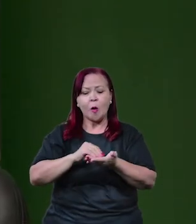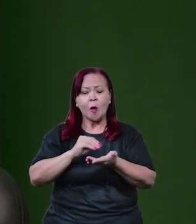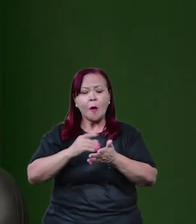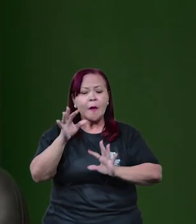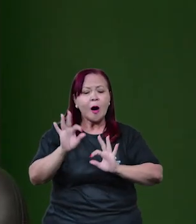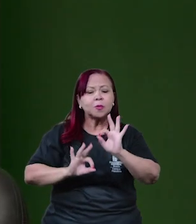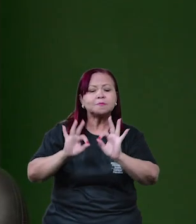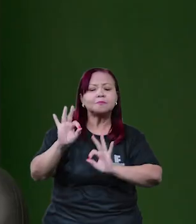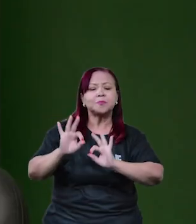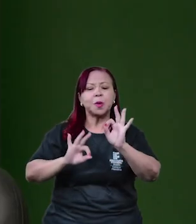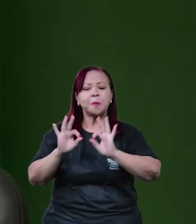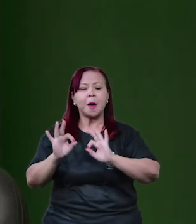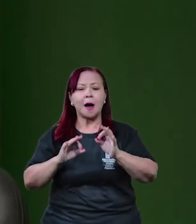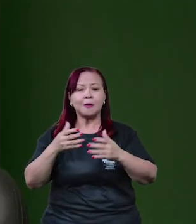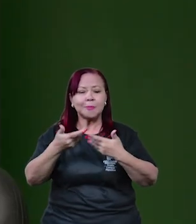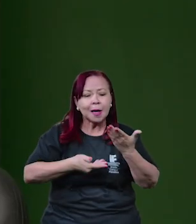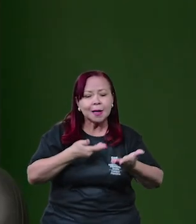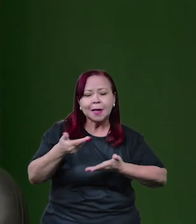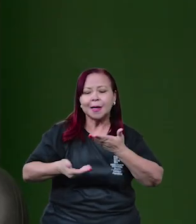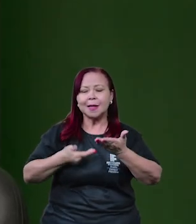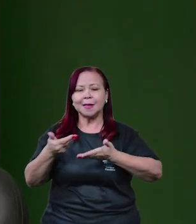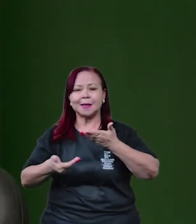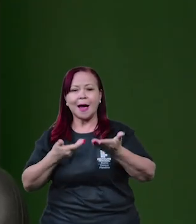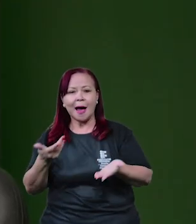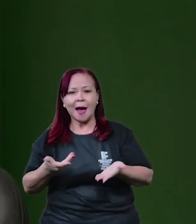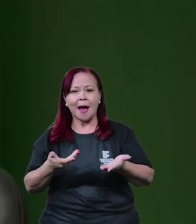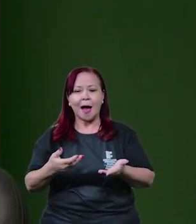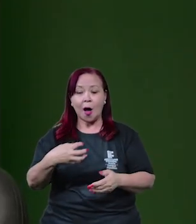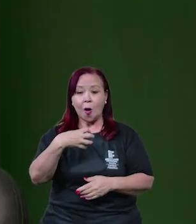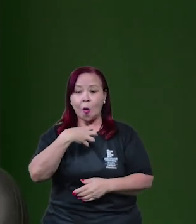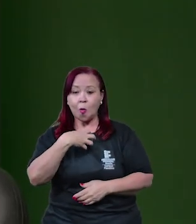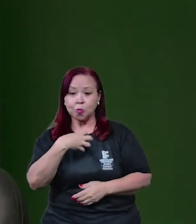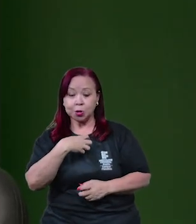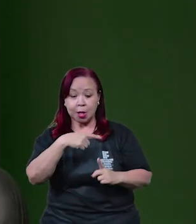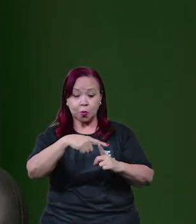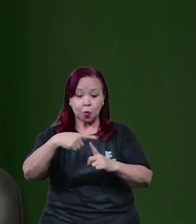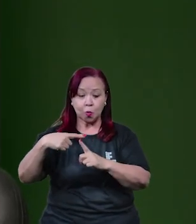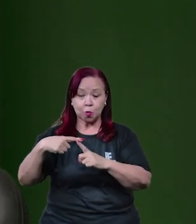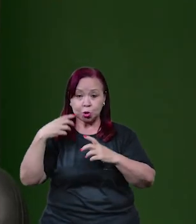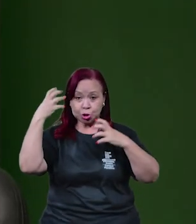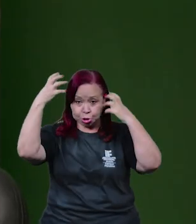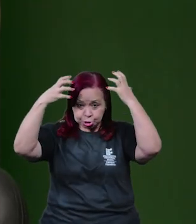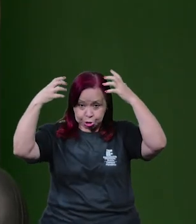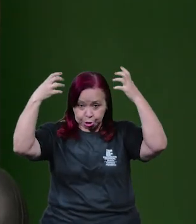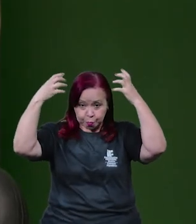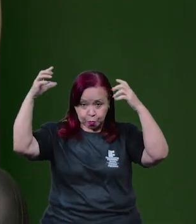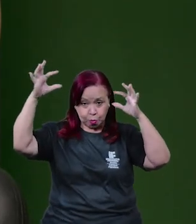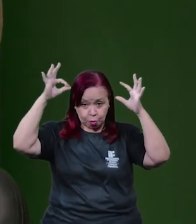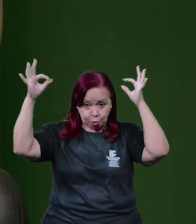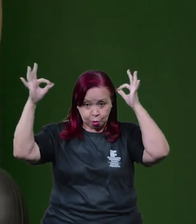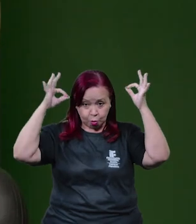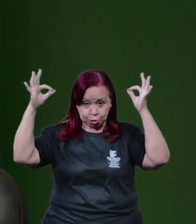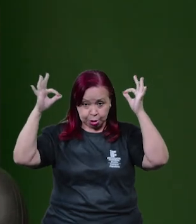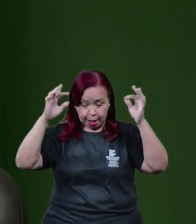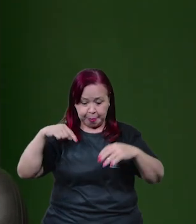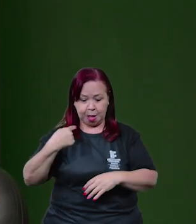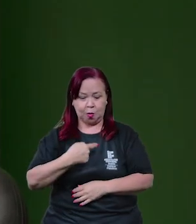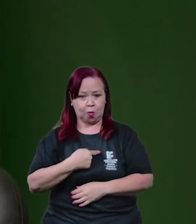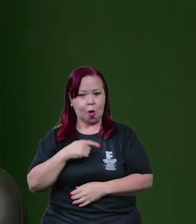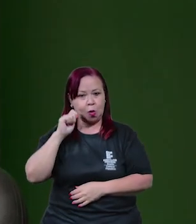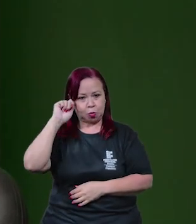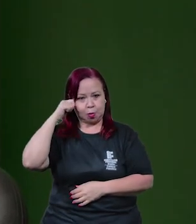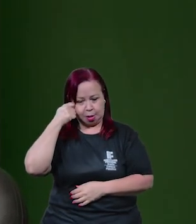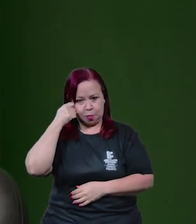lidar com essa curvatura, né? Com esse. Sim. E que é uma coisa, tipo assim, somos maioria,